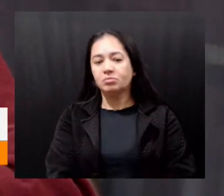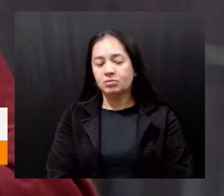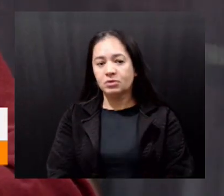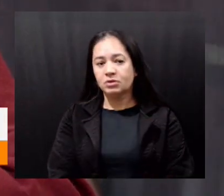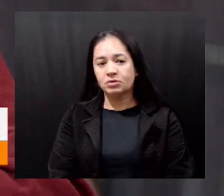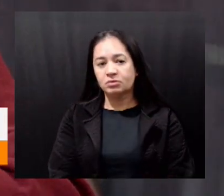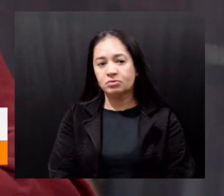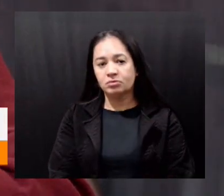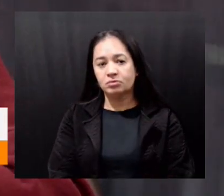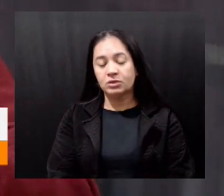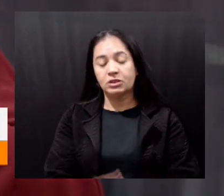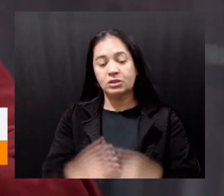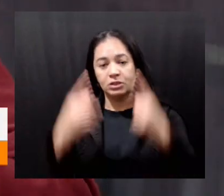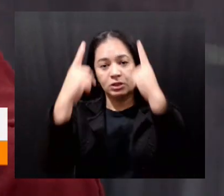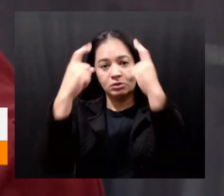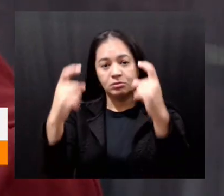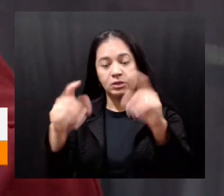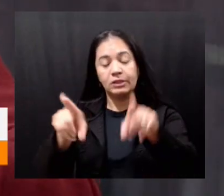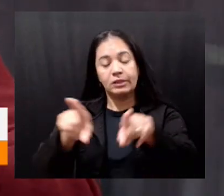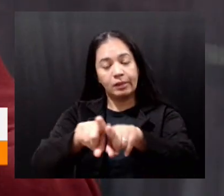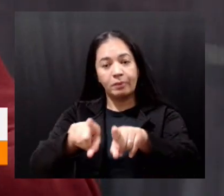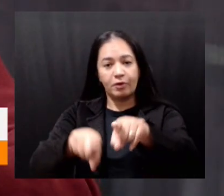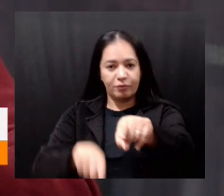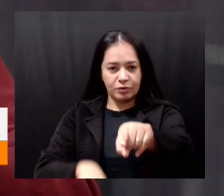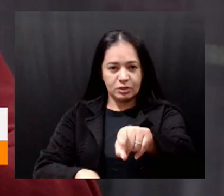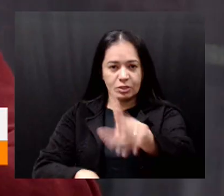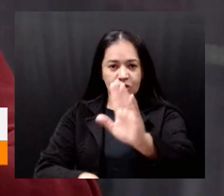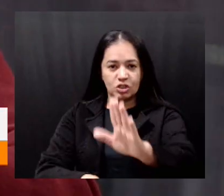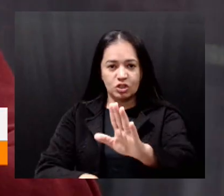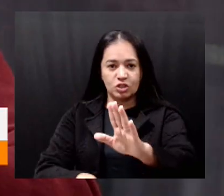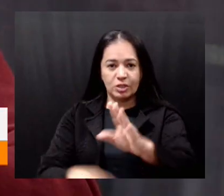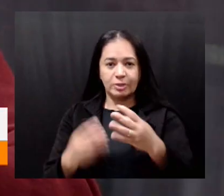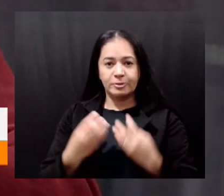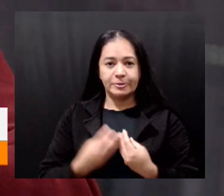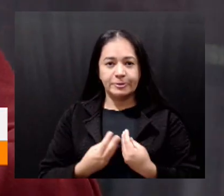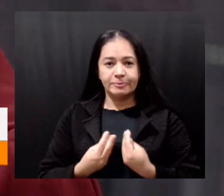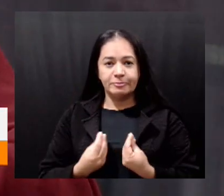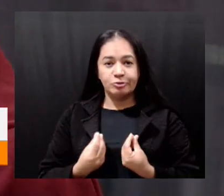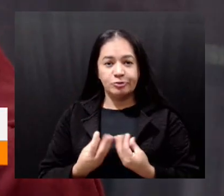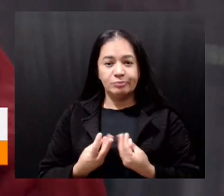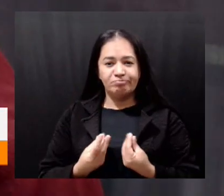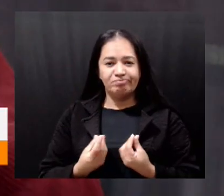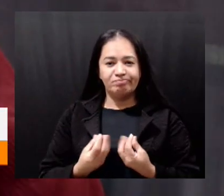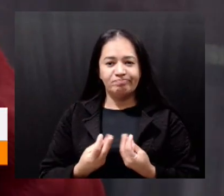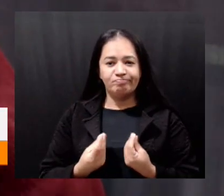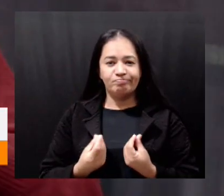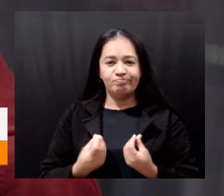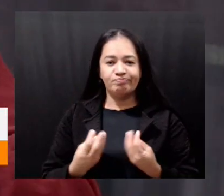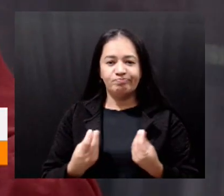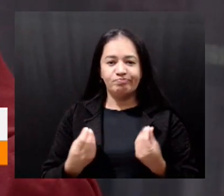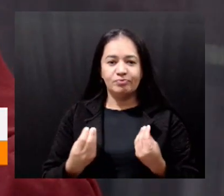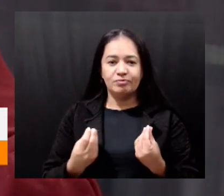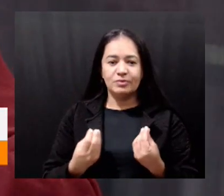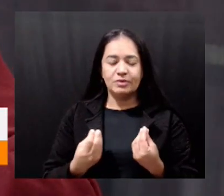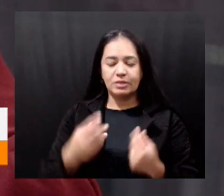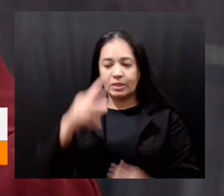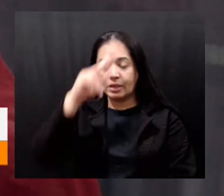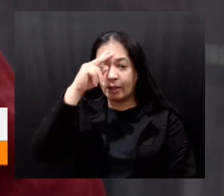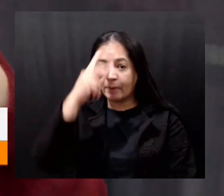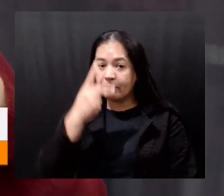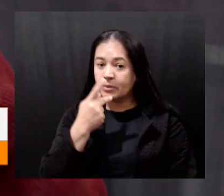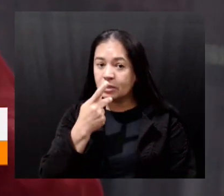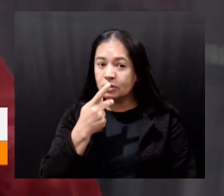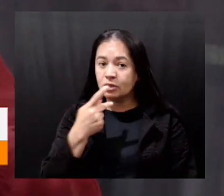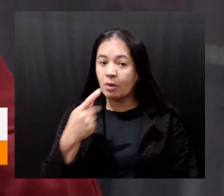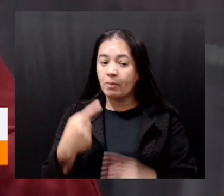segurança, e ao mesmo tempo você tem uma fragilização dessa personalidade que tem acesso a essas notícias, né,